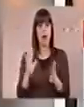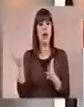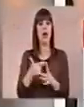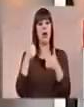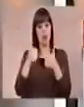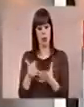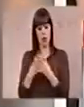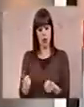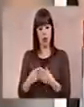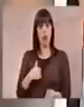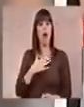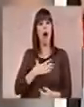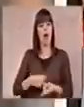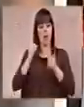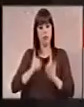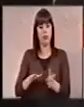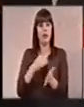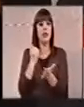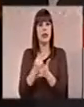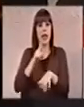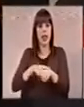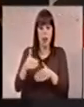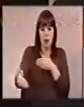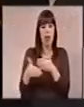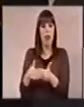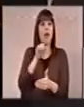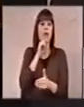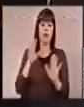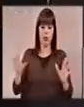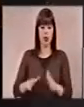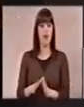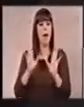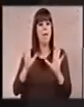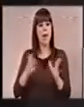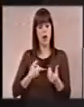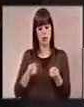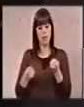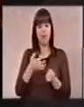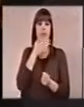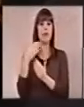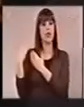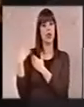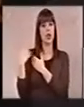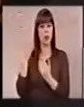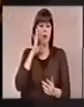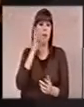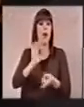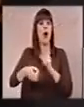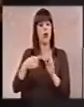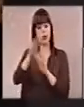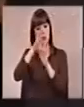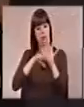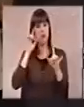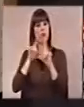boas soluções, nós queremos implementá-las sempre no mais curto prazo possível. Mas temos que gerir com sentido de responsabilidade e tendo em conta aquilo que são as